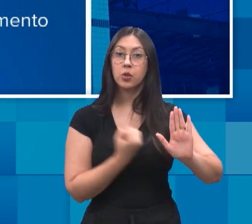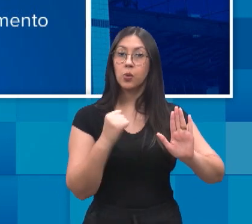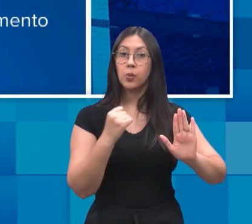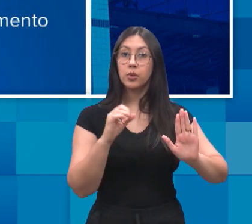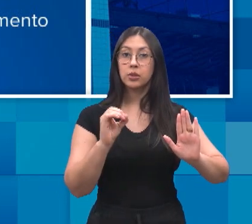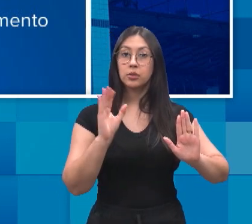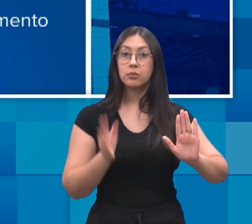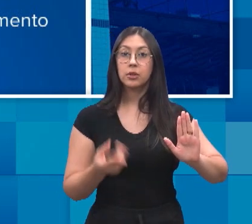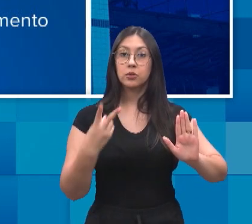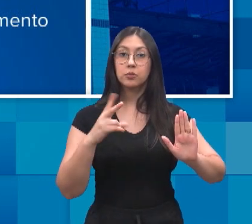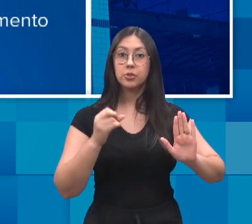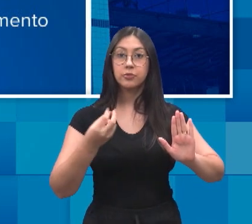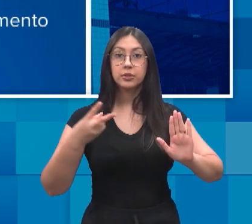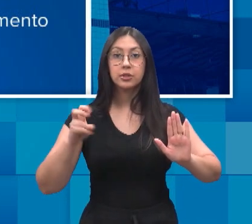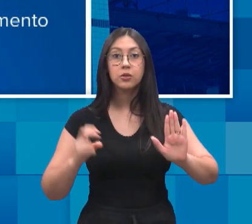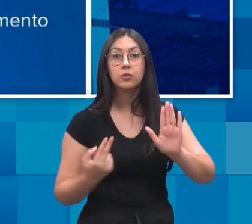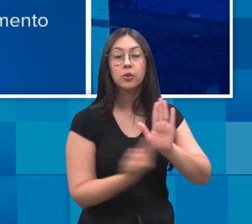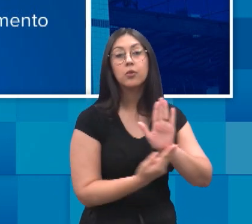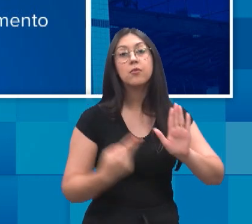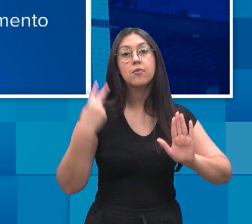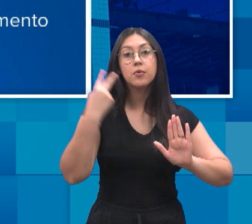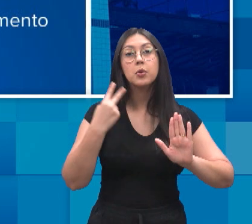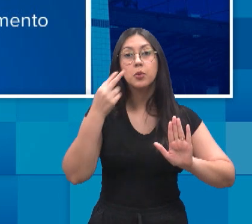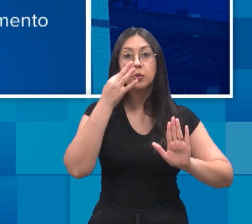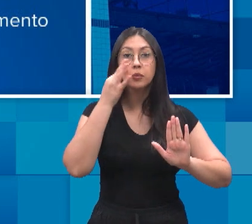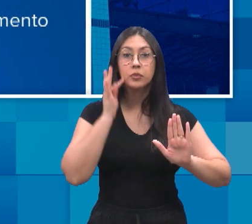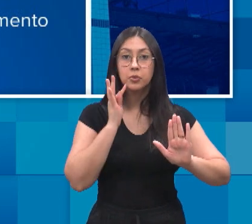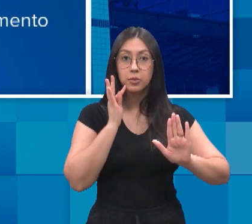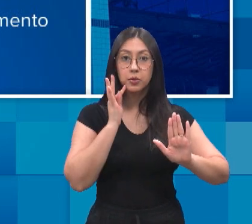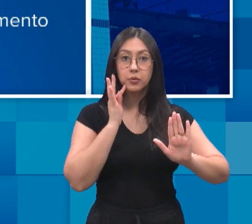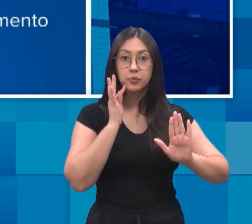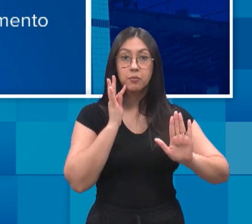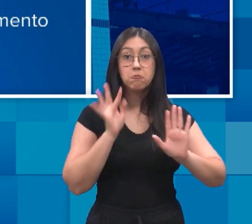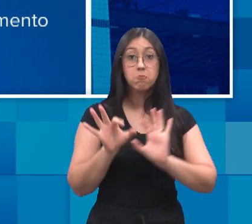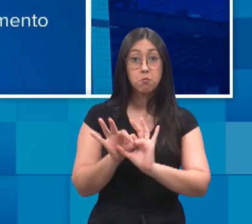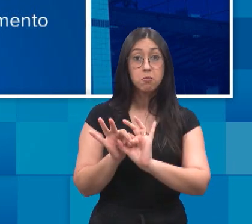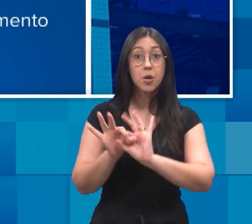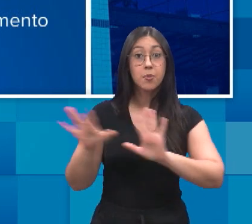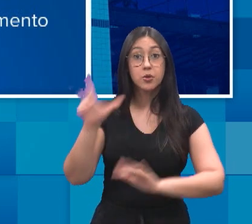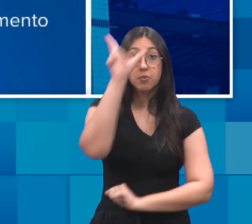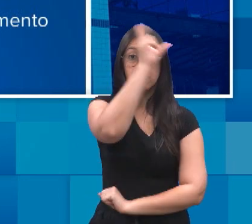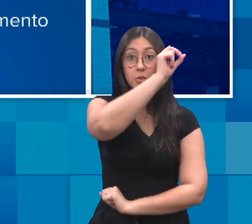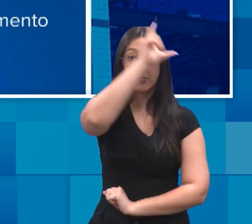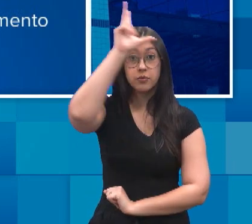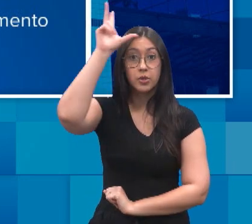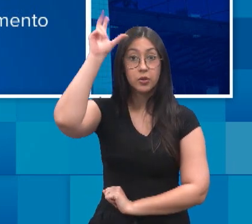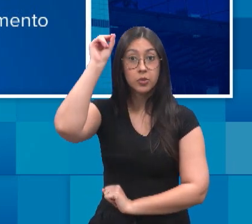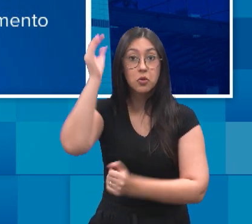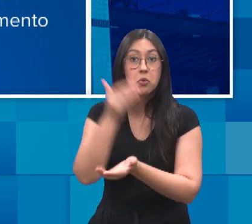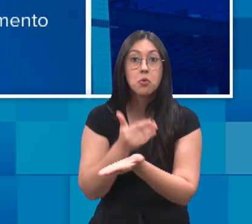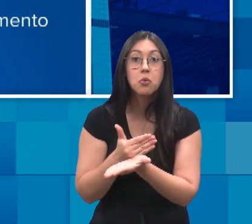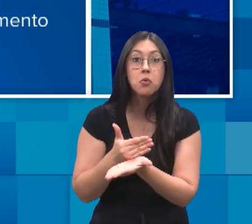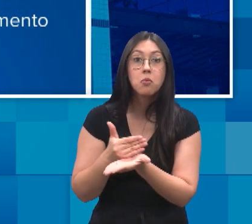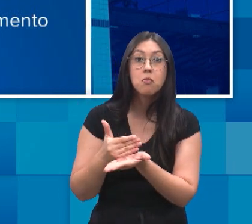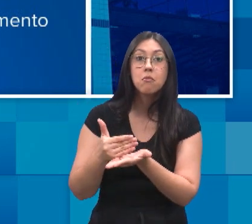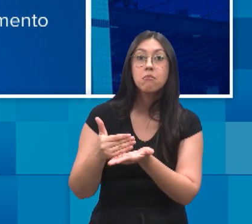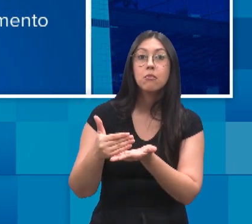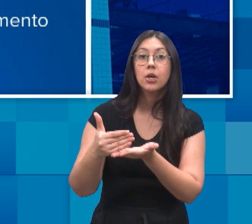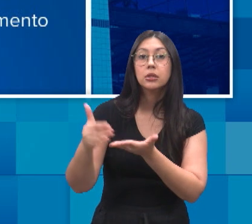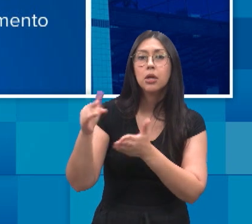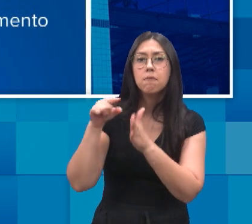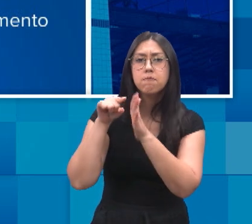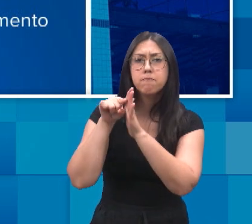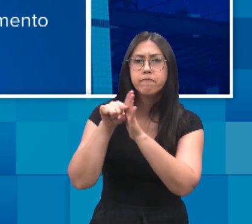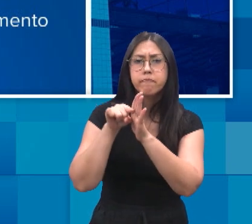80/2025. Autoria vereador Fabião Zagueiro. Autoriza o Poder Público Municipal a iniciar a realização de estudos para